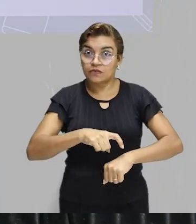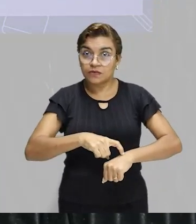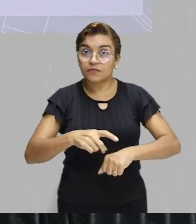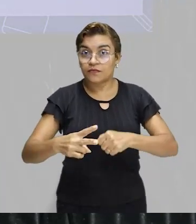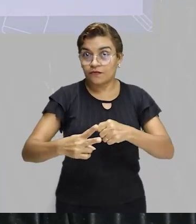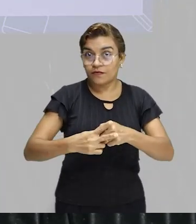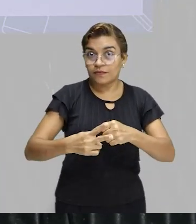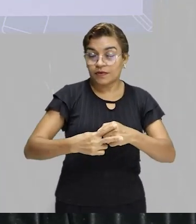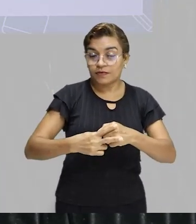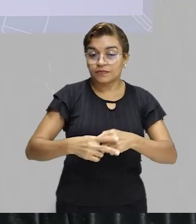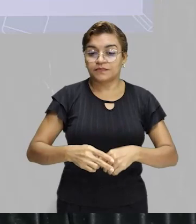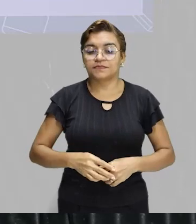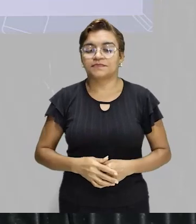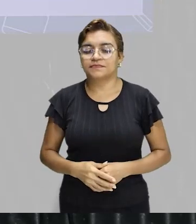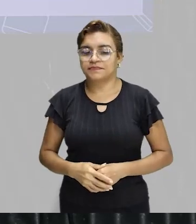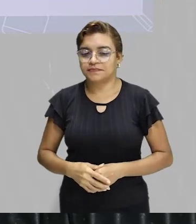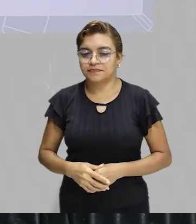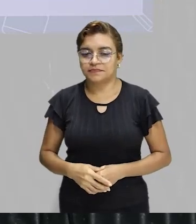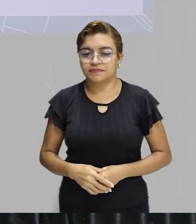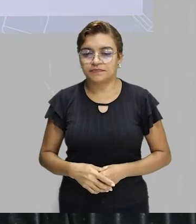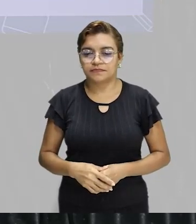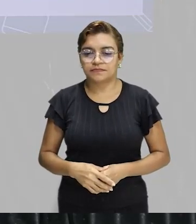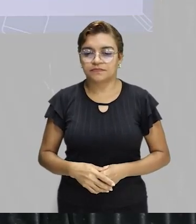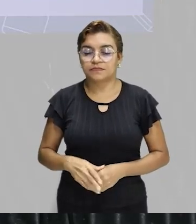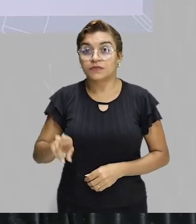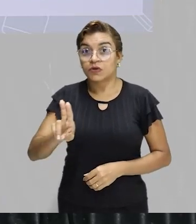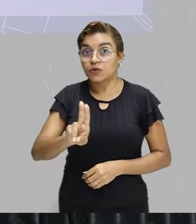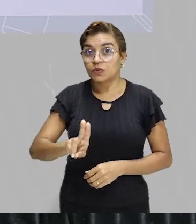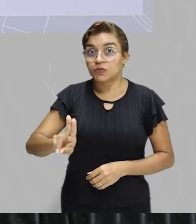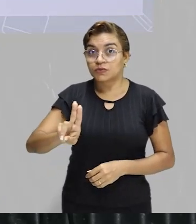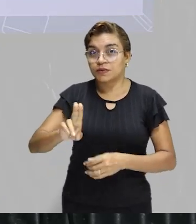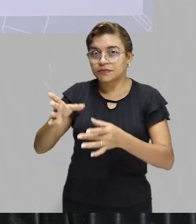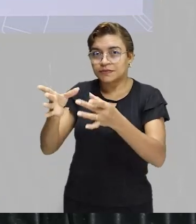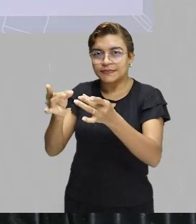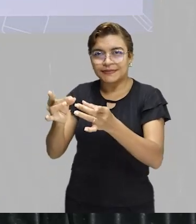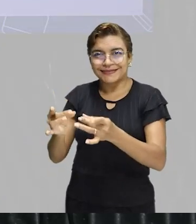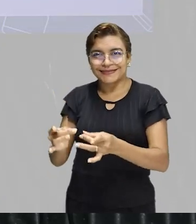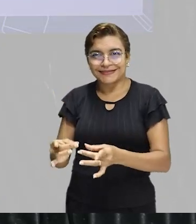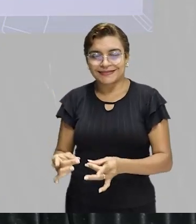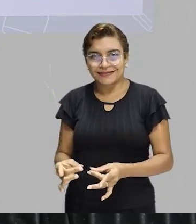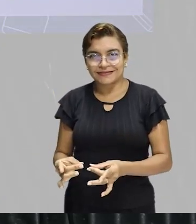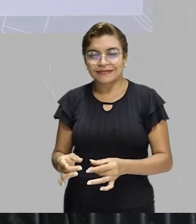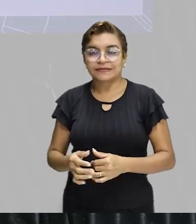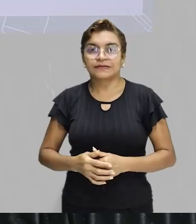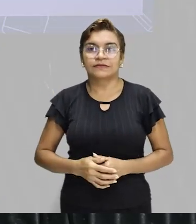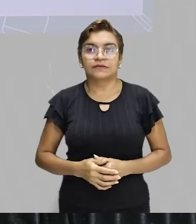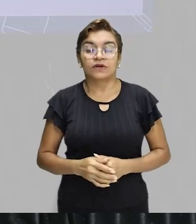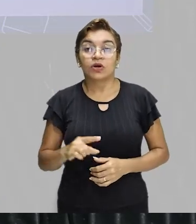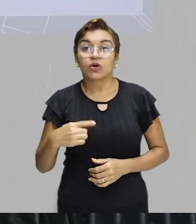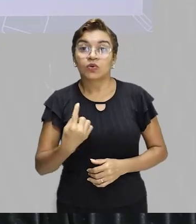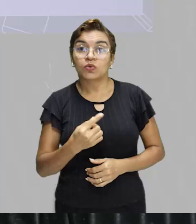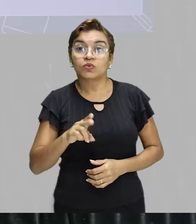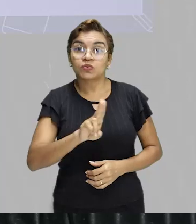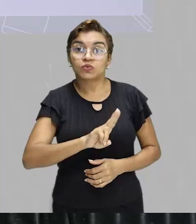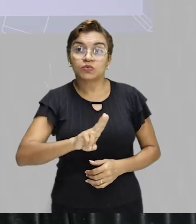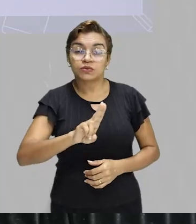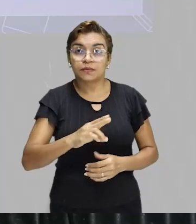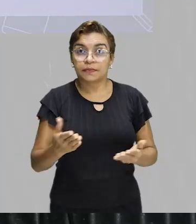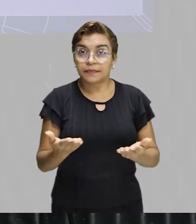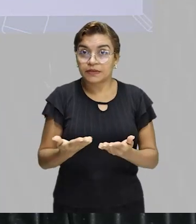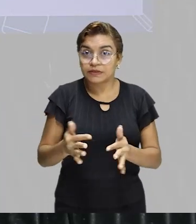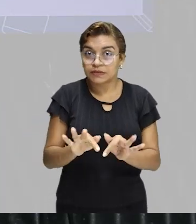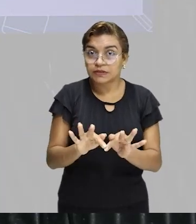verbal. Used to describe, usado para descrever. Então, nós vamos usar o presente simples sempre que